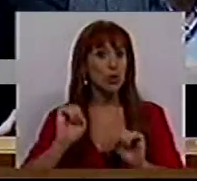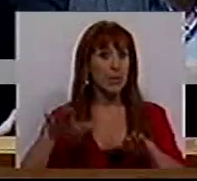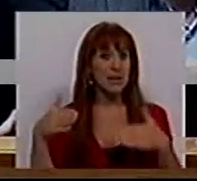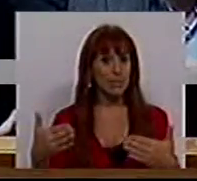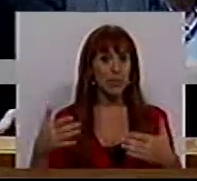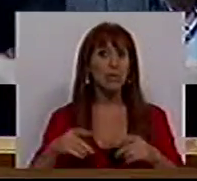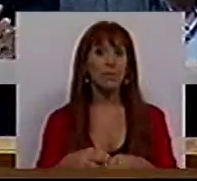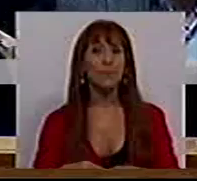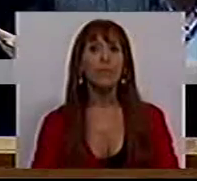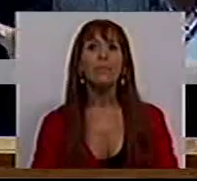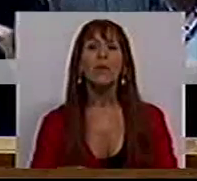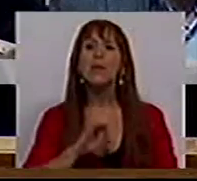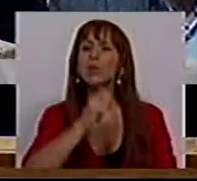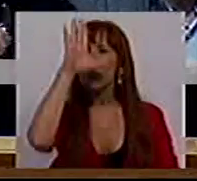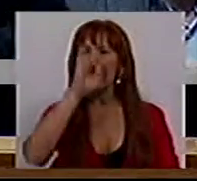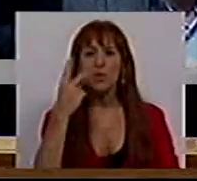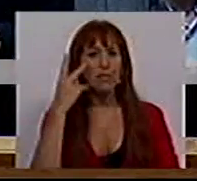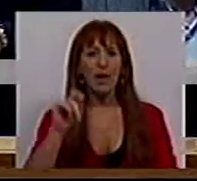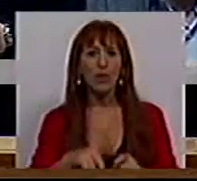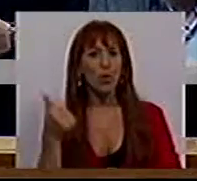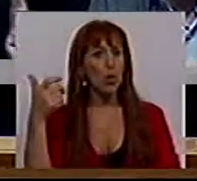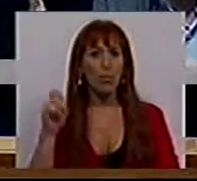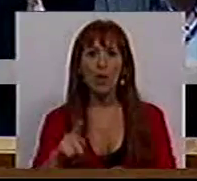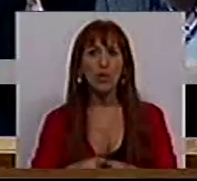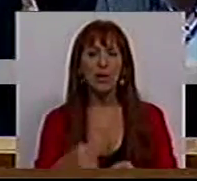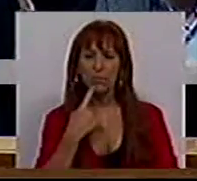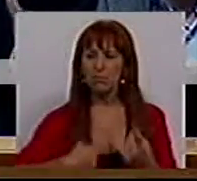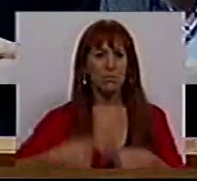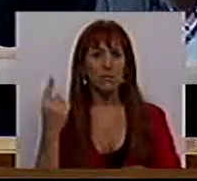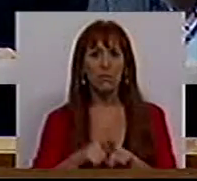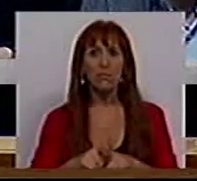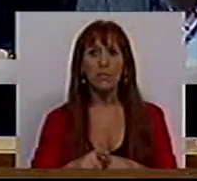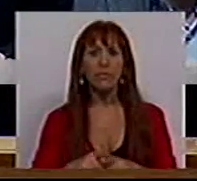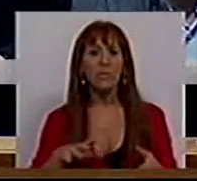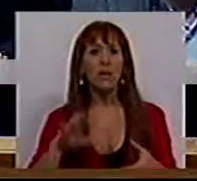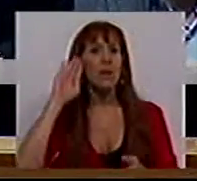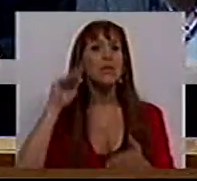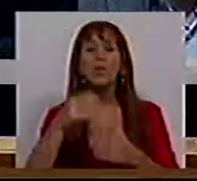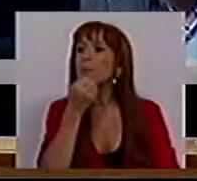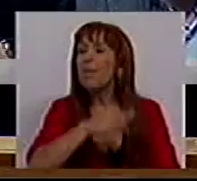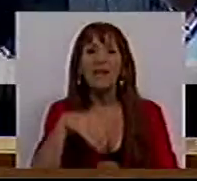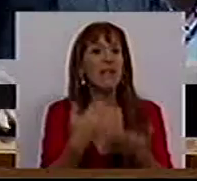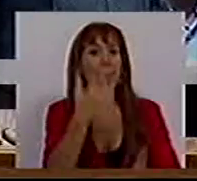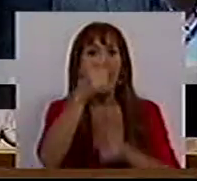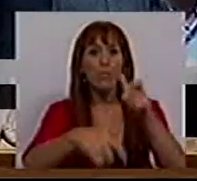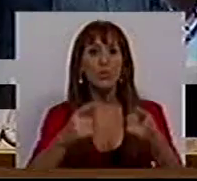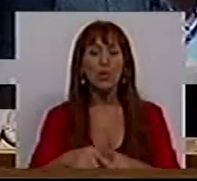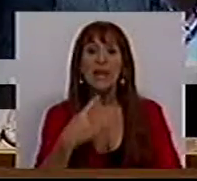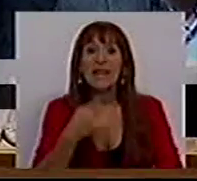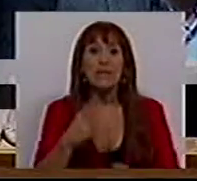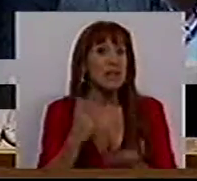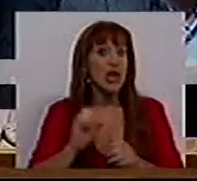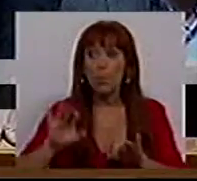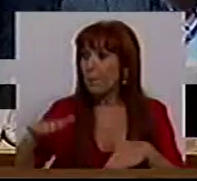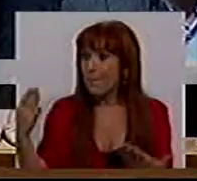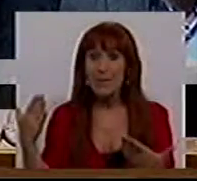início. Sr. Primeiro-Ministro, repare que o Bloco de Esquerda não estranha que a solução implica perdas para os contribuintes. Afirmámo-lo